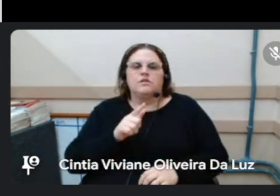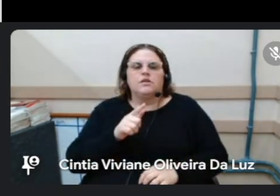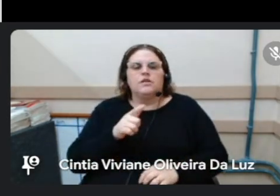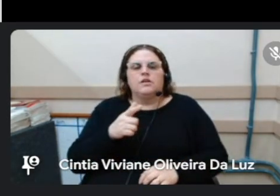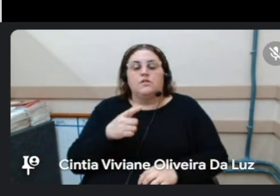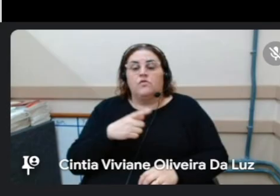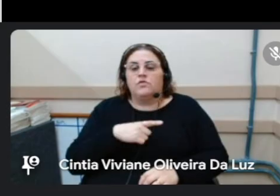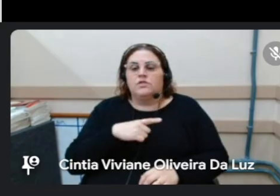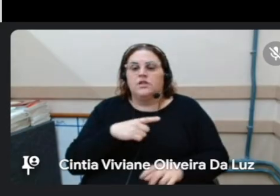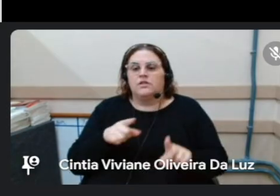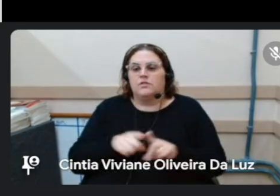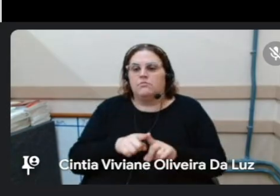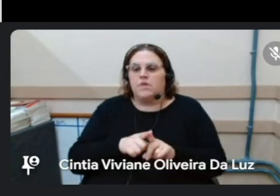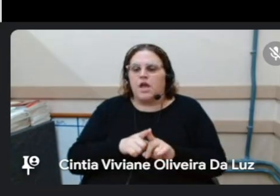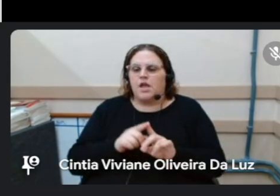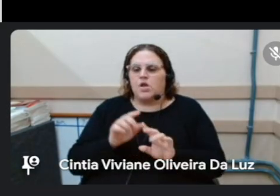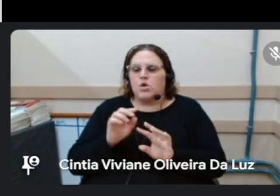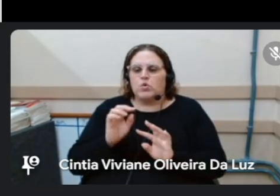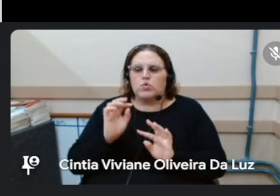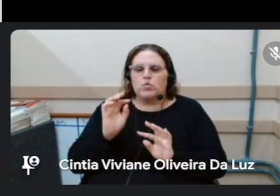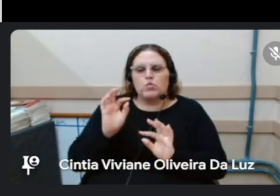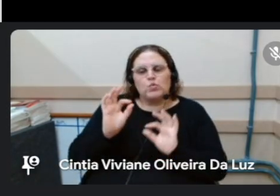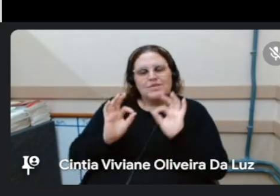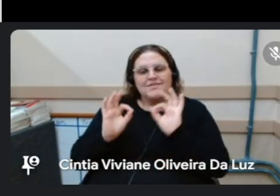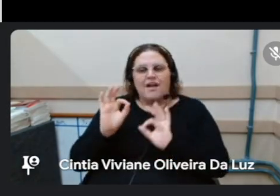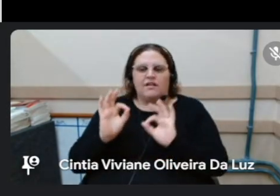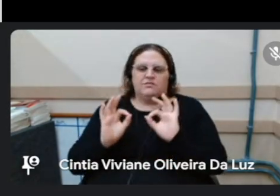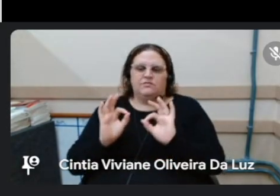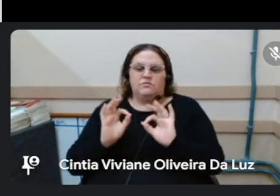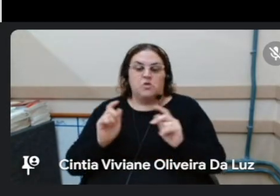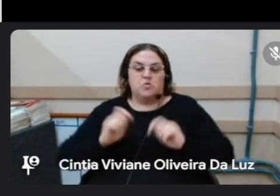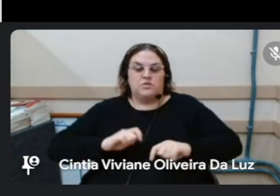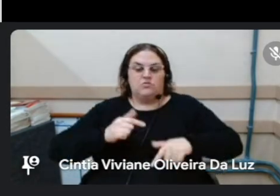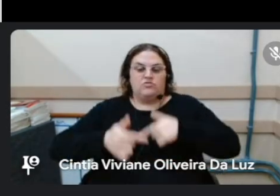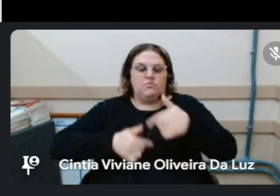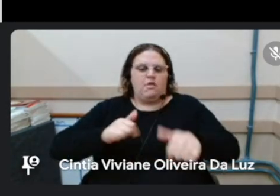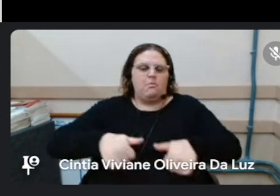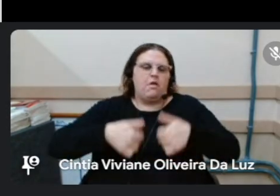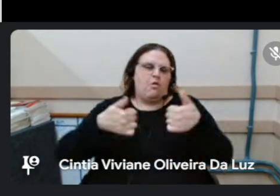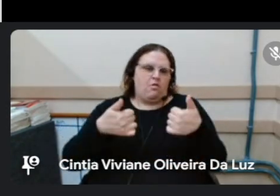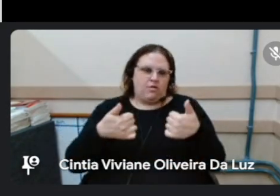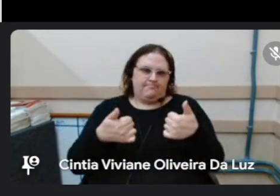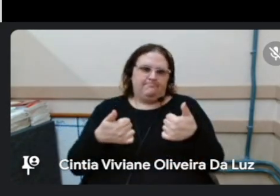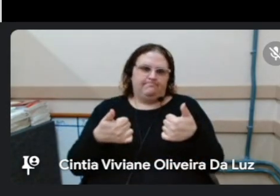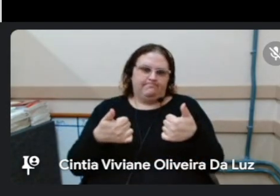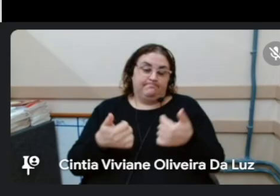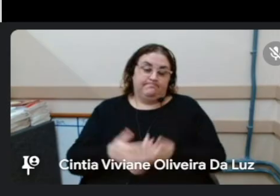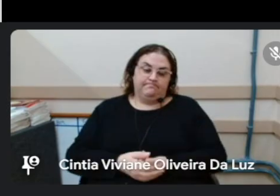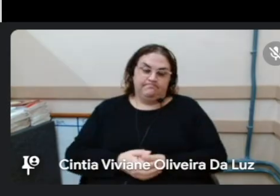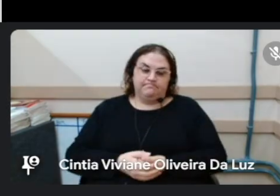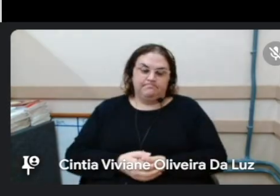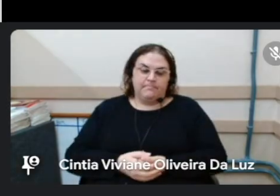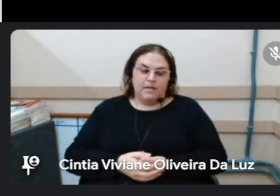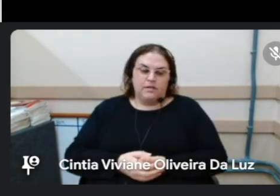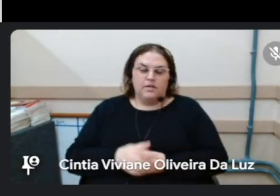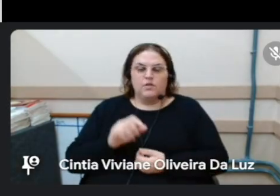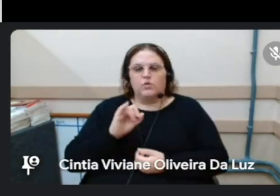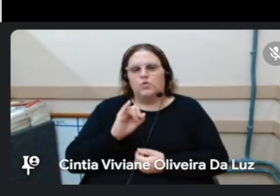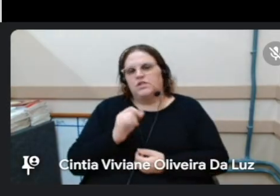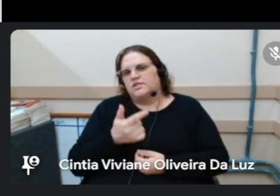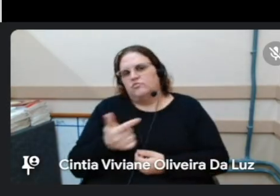status ou uma condição de trabalho melhor do que se não não tivesse né quer